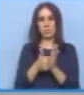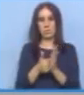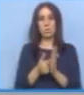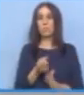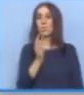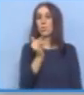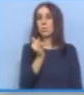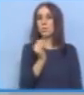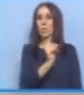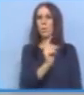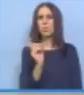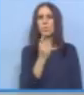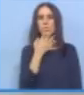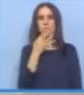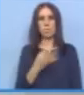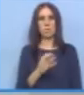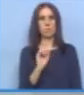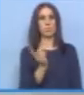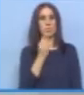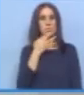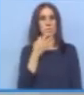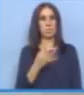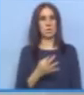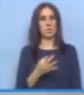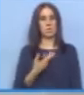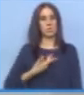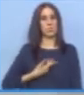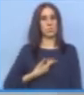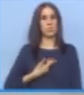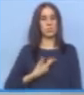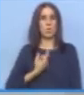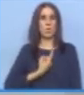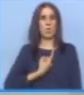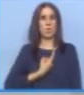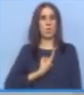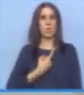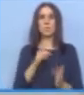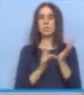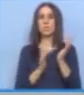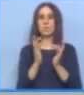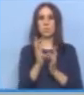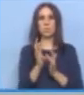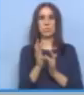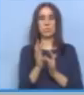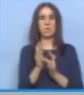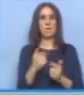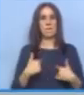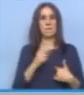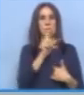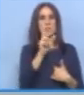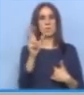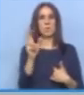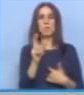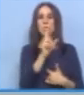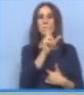os 12, todos, ou seja, todos somos enviados de Jesus em missão. Em